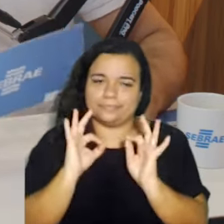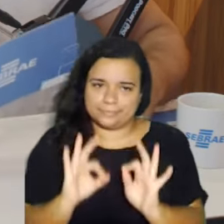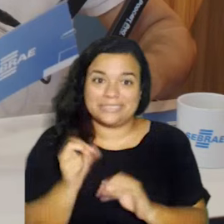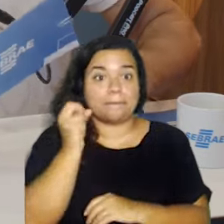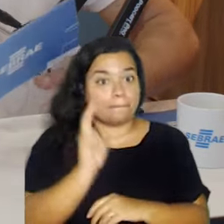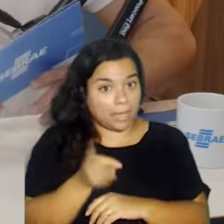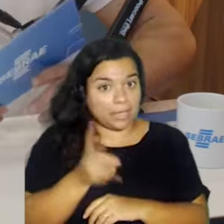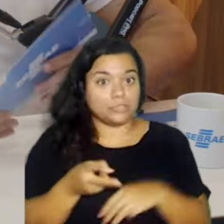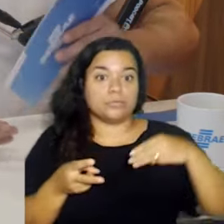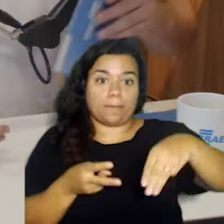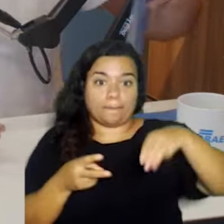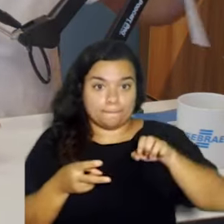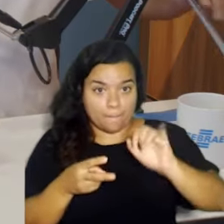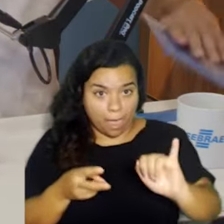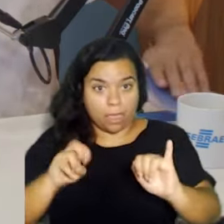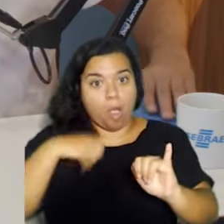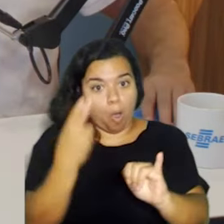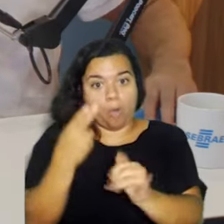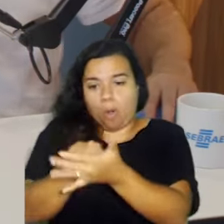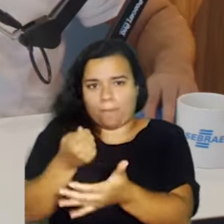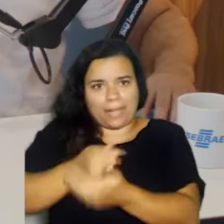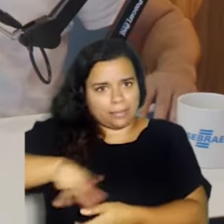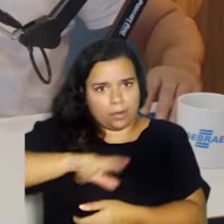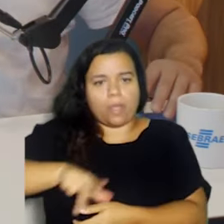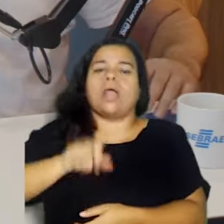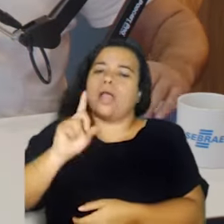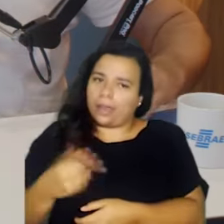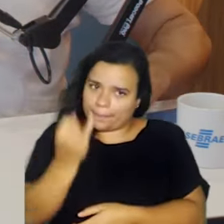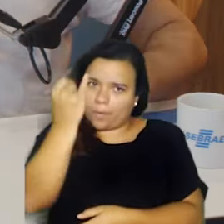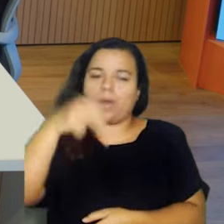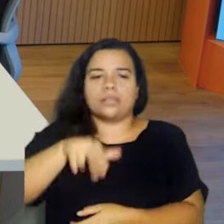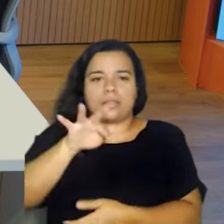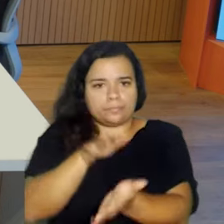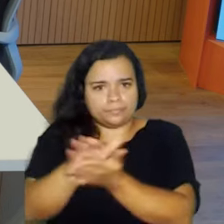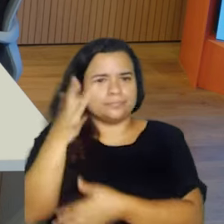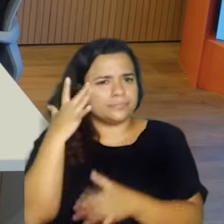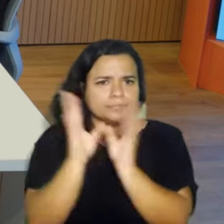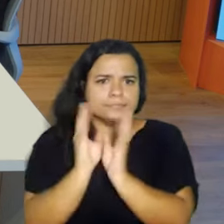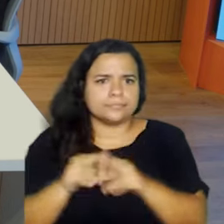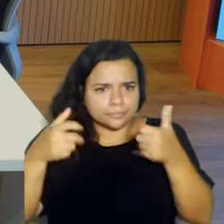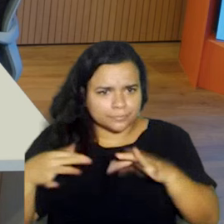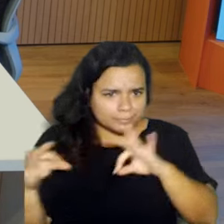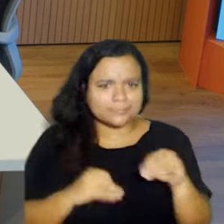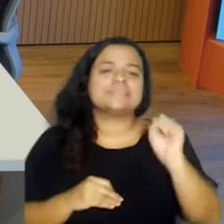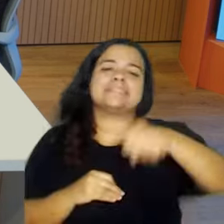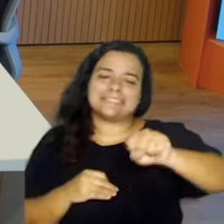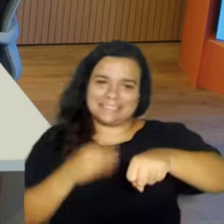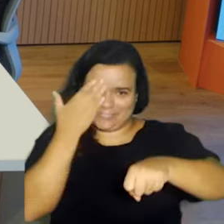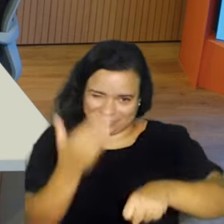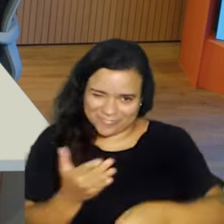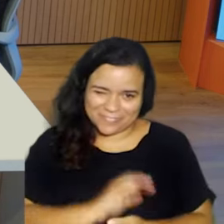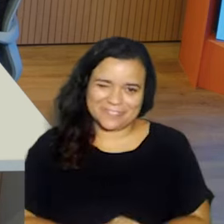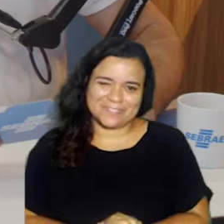seja mei não seja obrigada é bom ter né então vamos seguir PR as perguntas acho que eu falei tudo aqui né sim sim